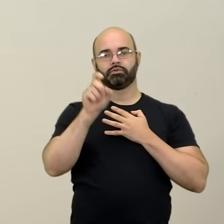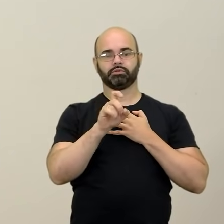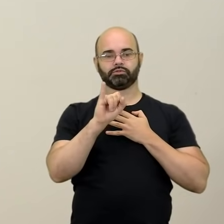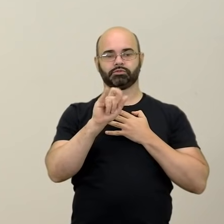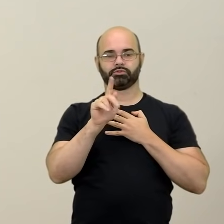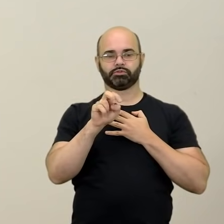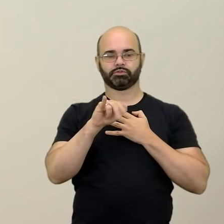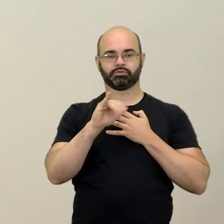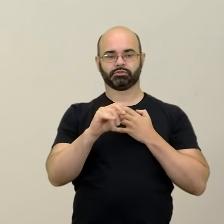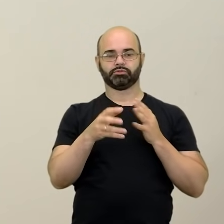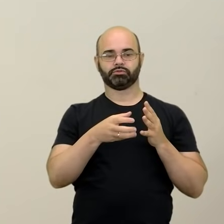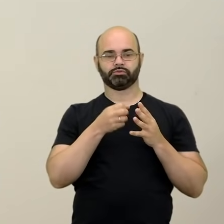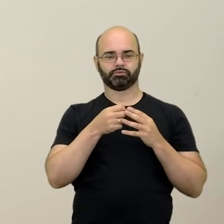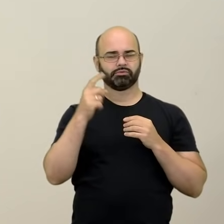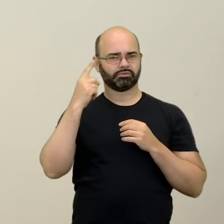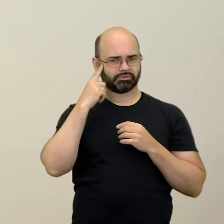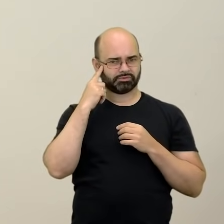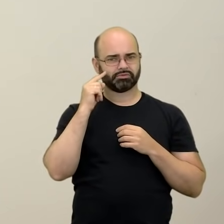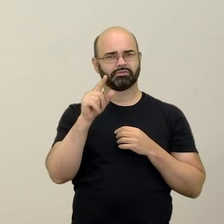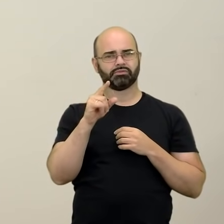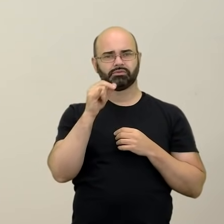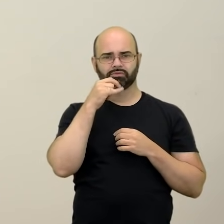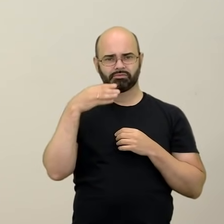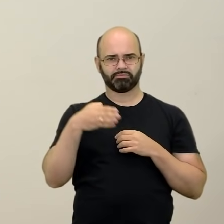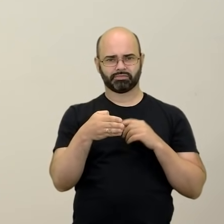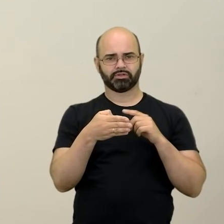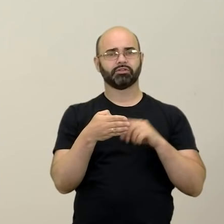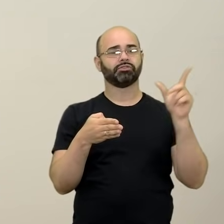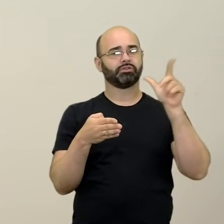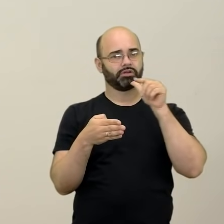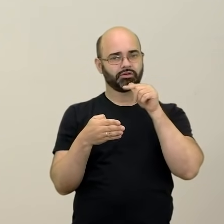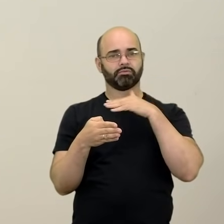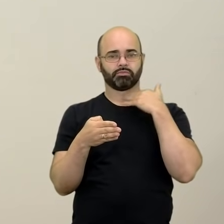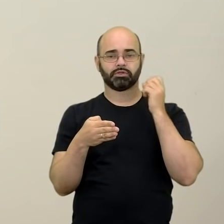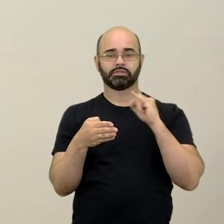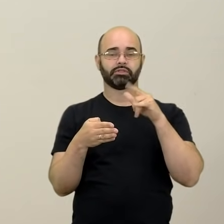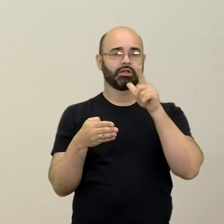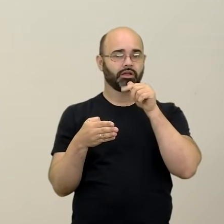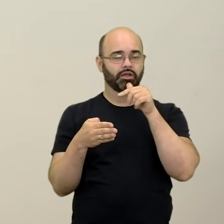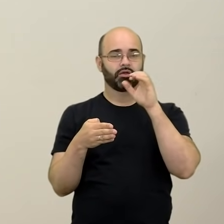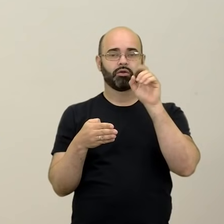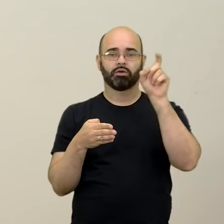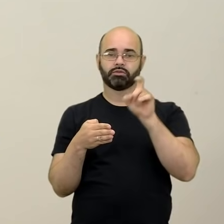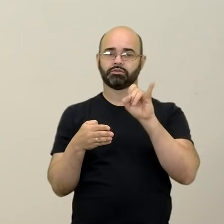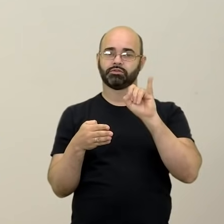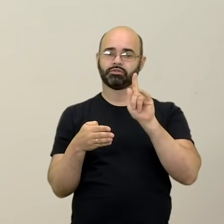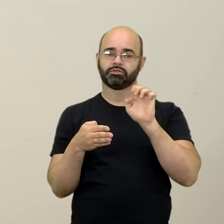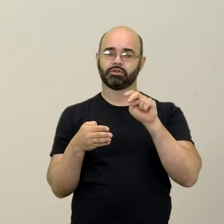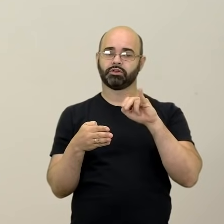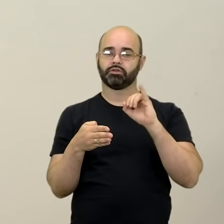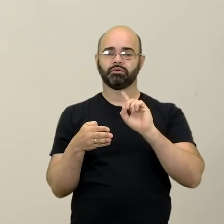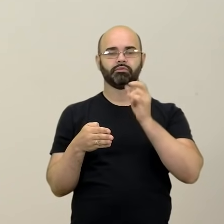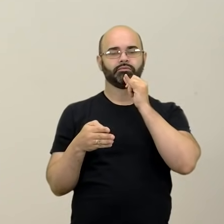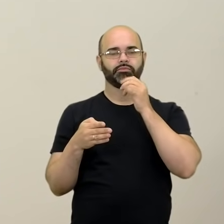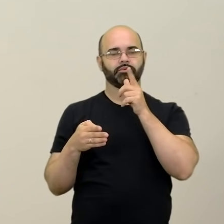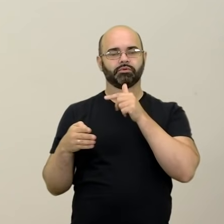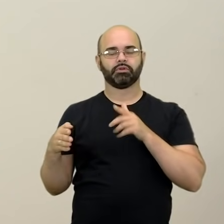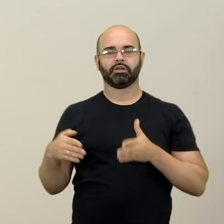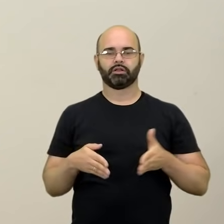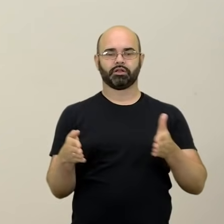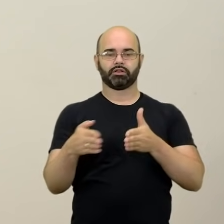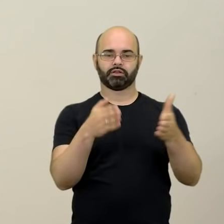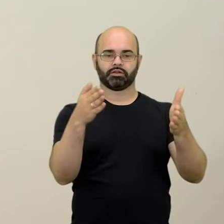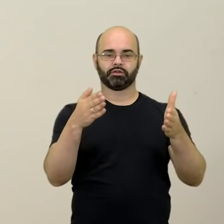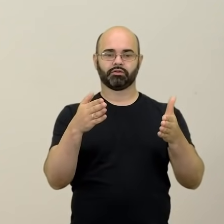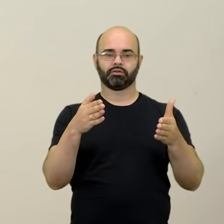avançados que saber que o peixe pode morrer afogado ele vai morrer afogado se a água não tiver oxigênio quem nunca viu lá falar aquele rio está sem oxigênio